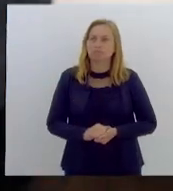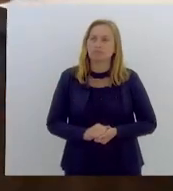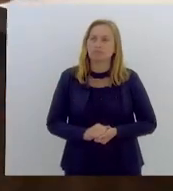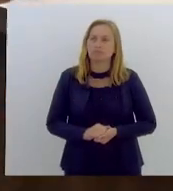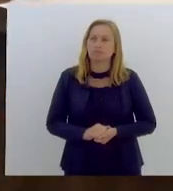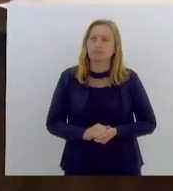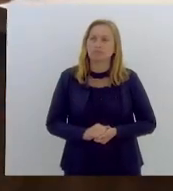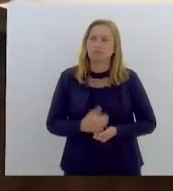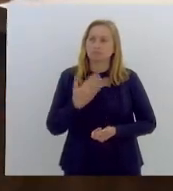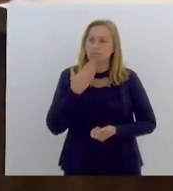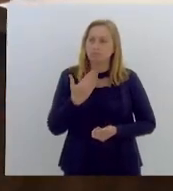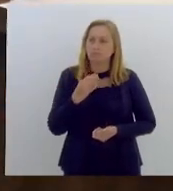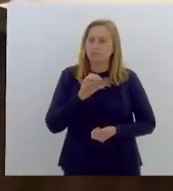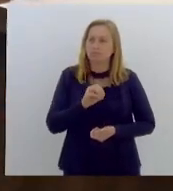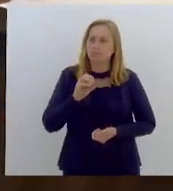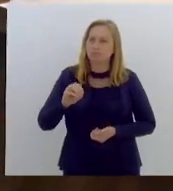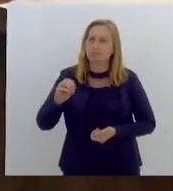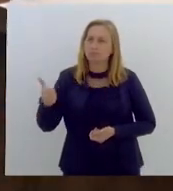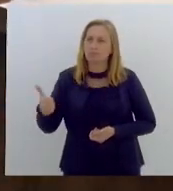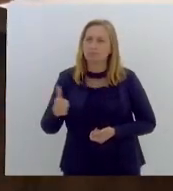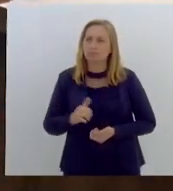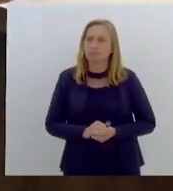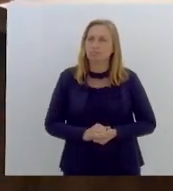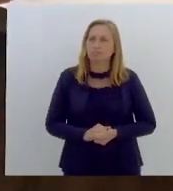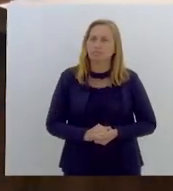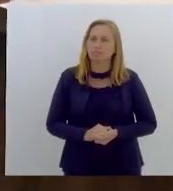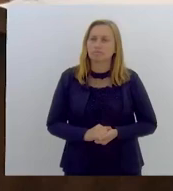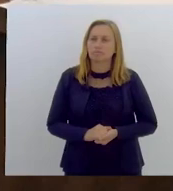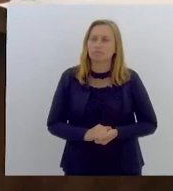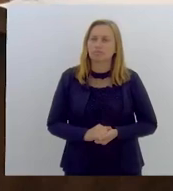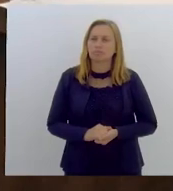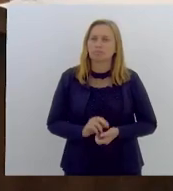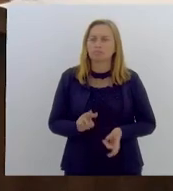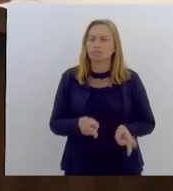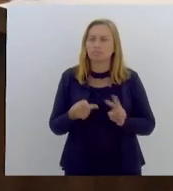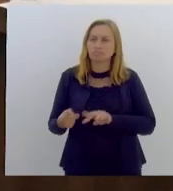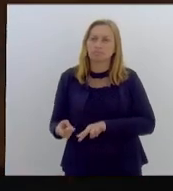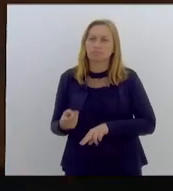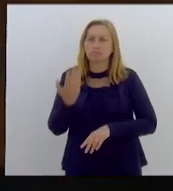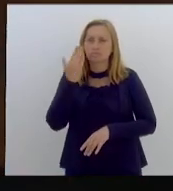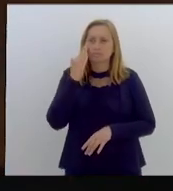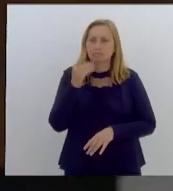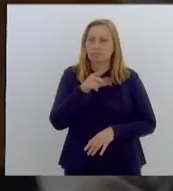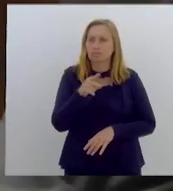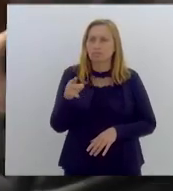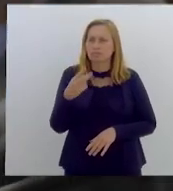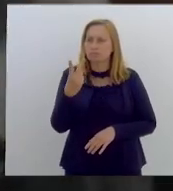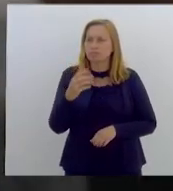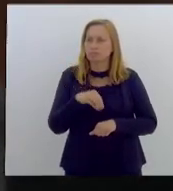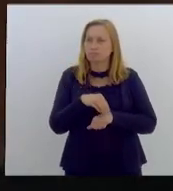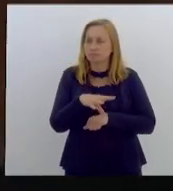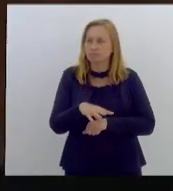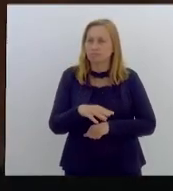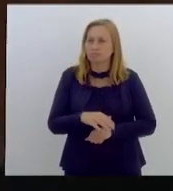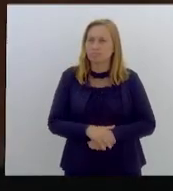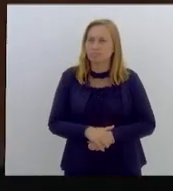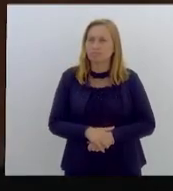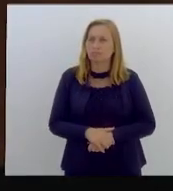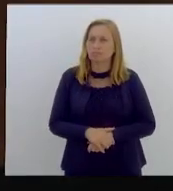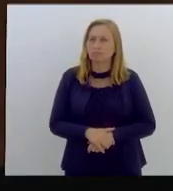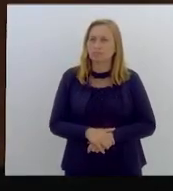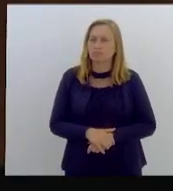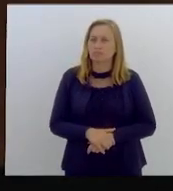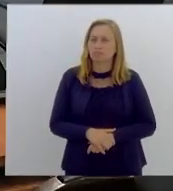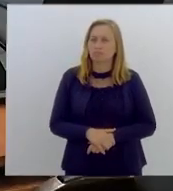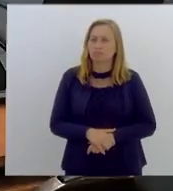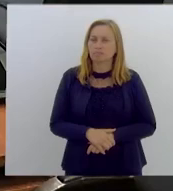O que a gente está propondo é a 001. Presidente, só para entender o seu encaminhamento, aqueles dois destaques... Me dá o número dos dois, me